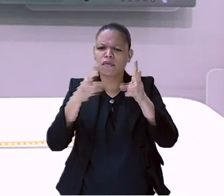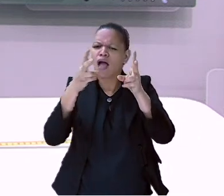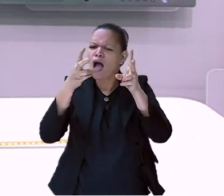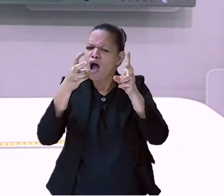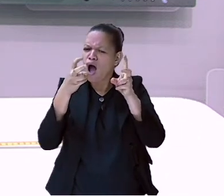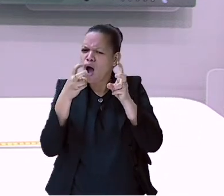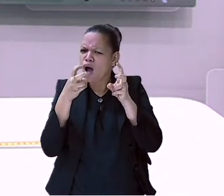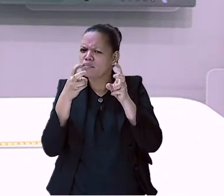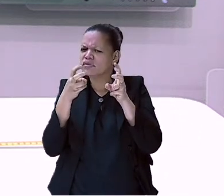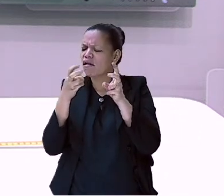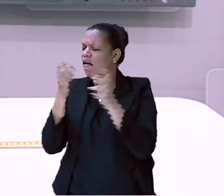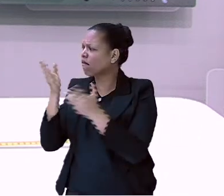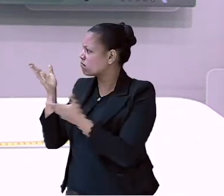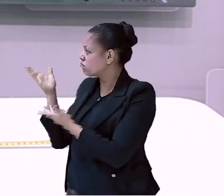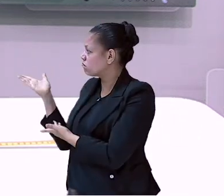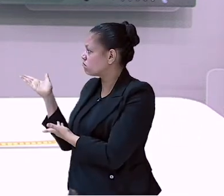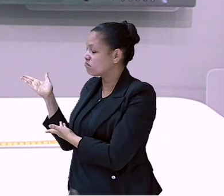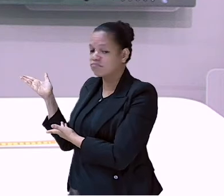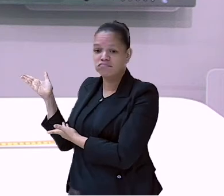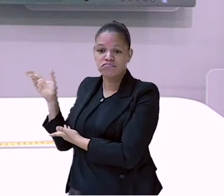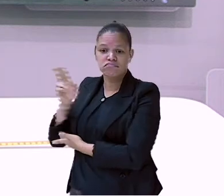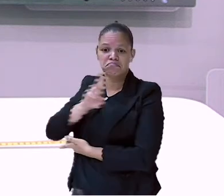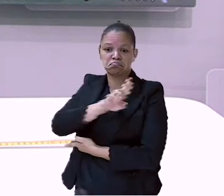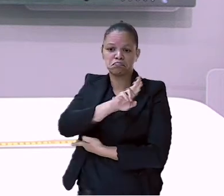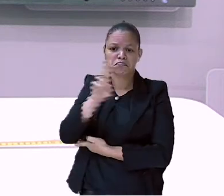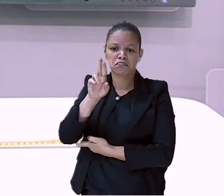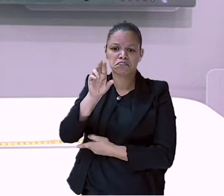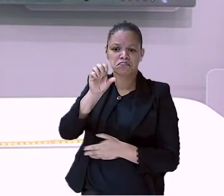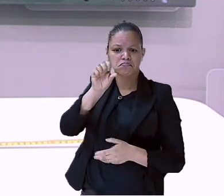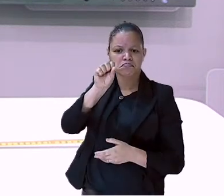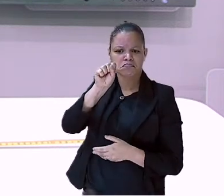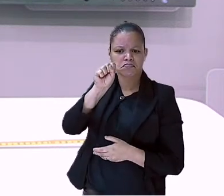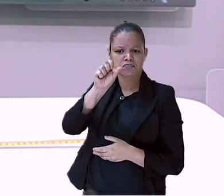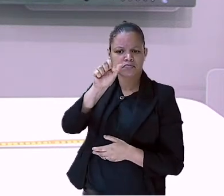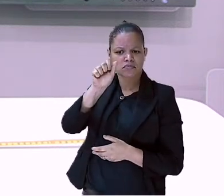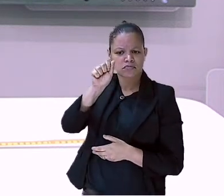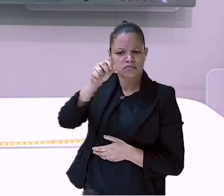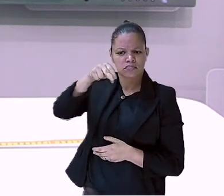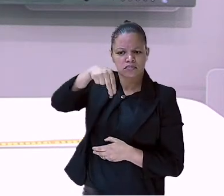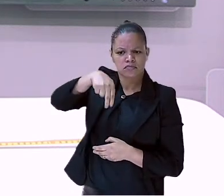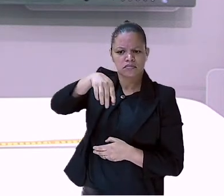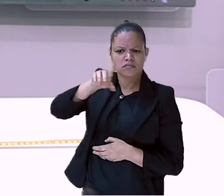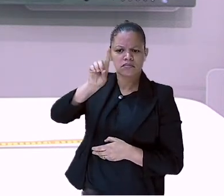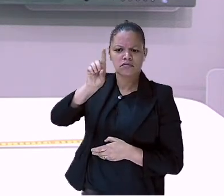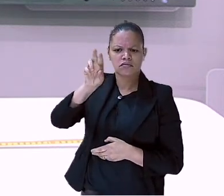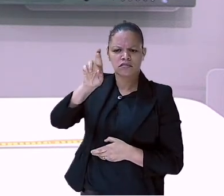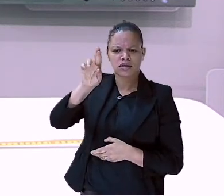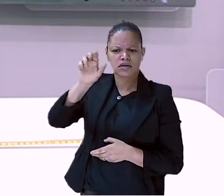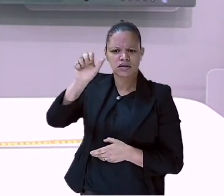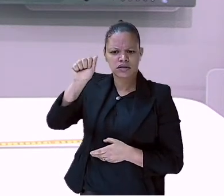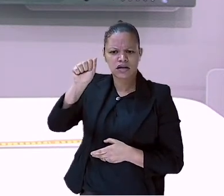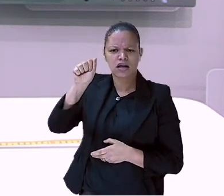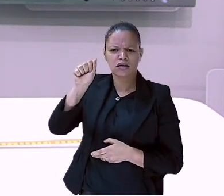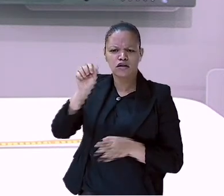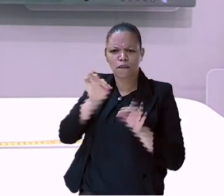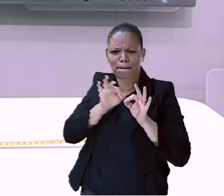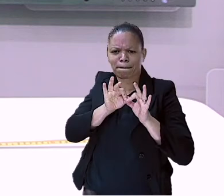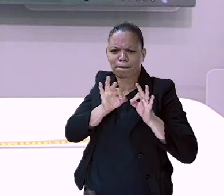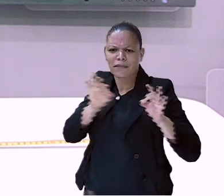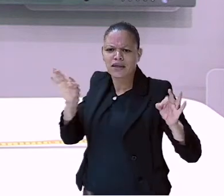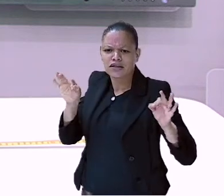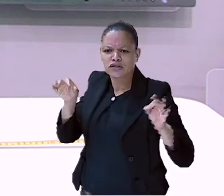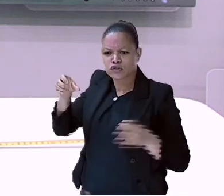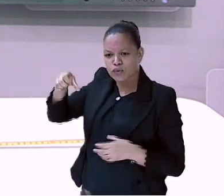a Sandra mediu 9 palmos na mesma mesa. Já o Reginaldo, 7 palmos na mesma